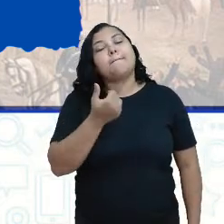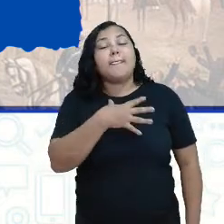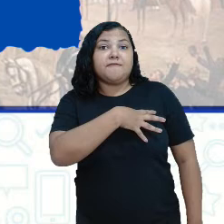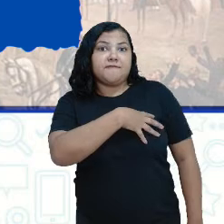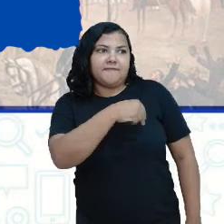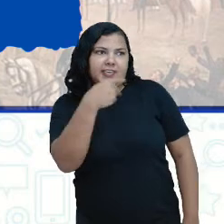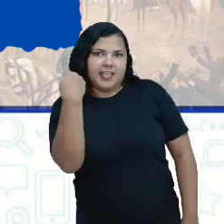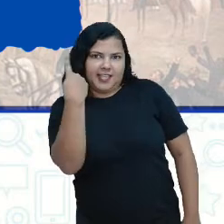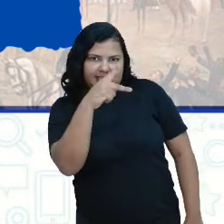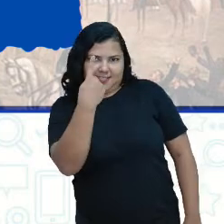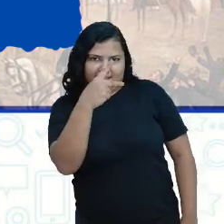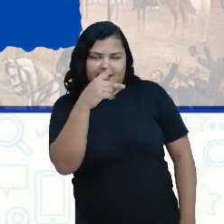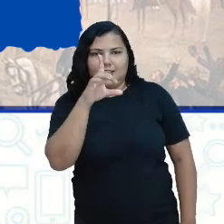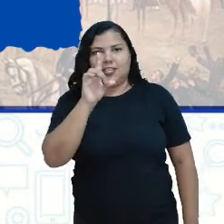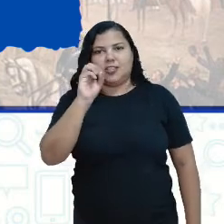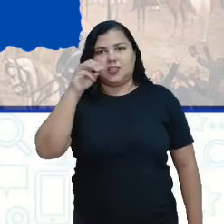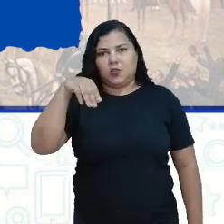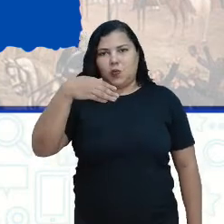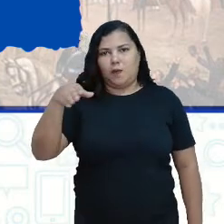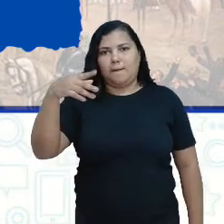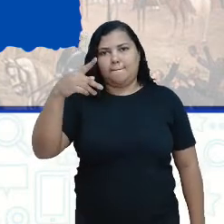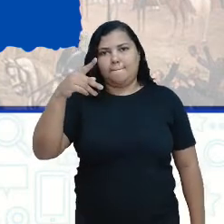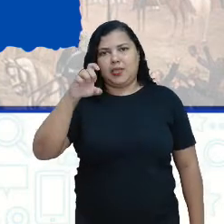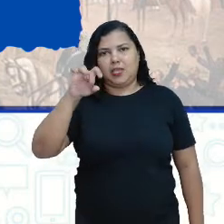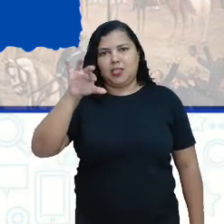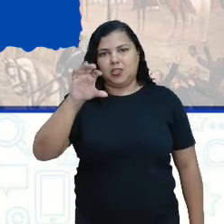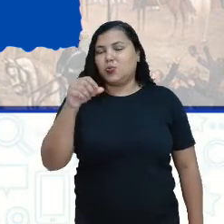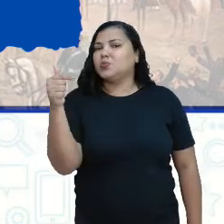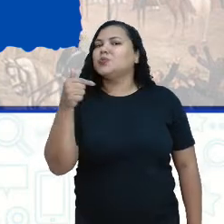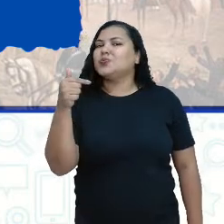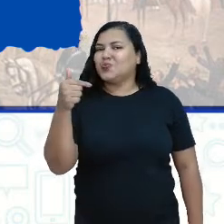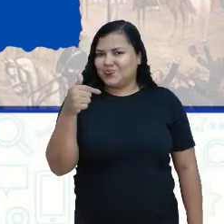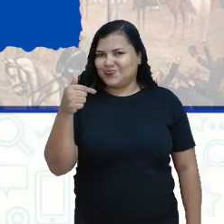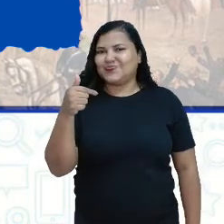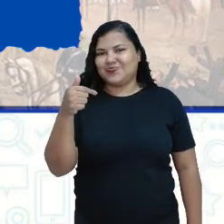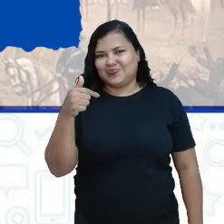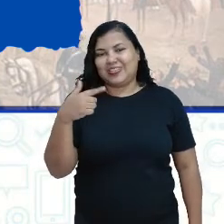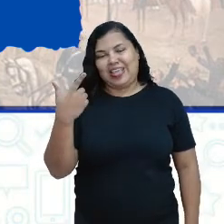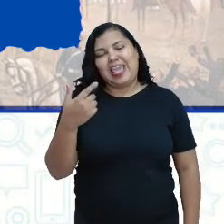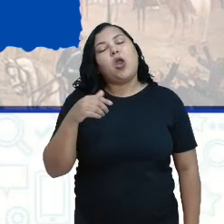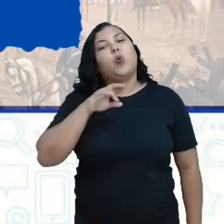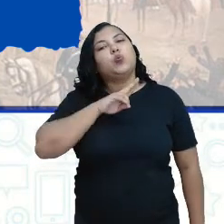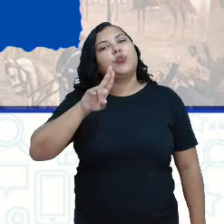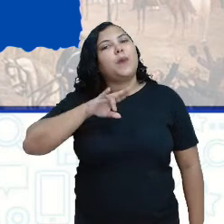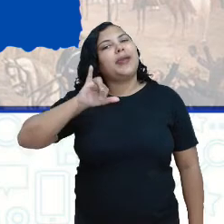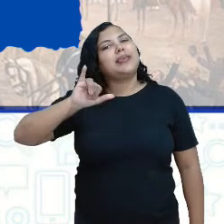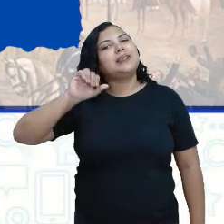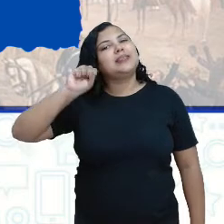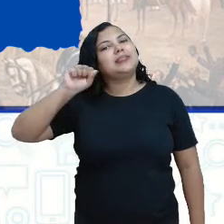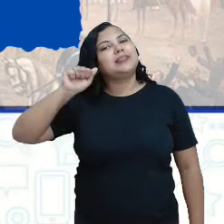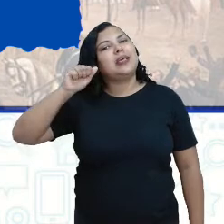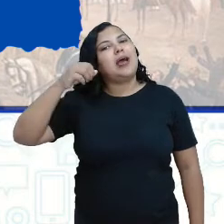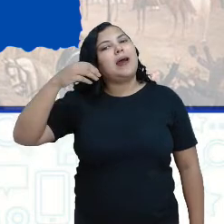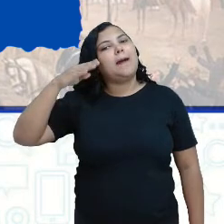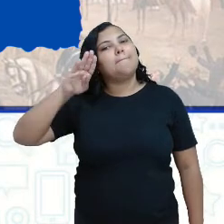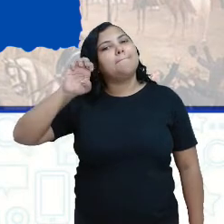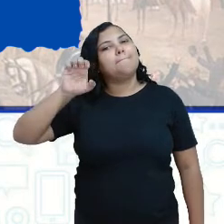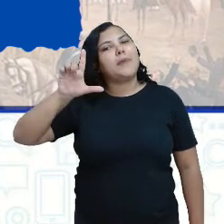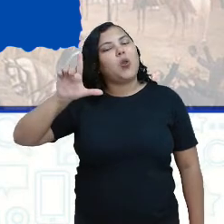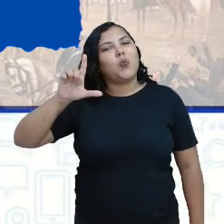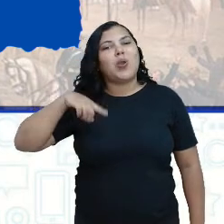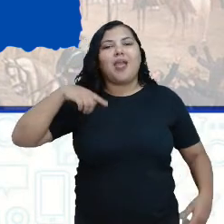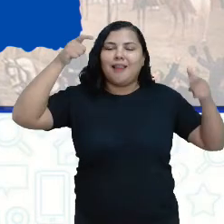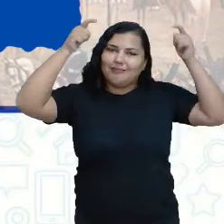filha do Dom Pedro II, ok? Então, nesse sentido, inclusive há quem diga, professor, que